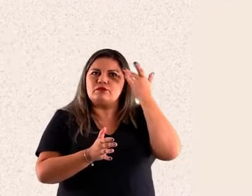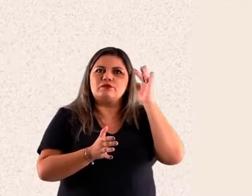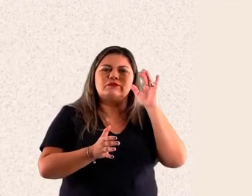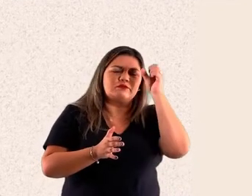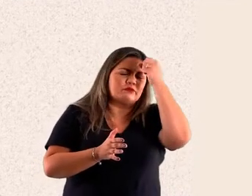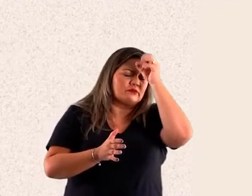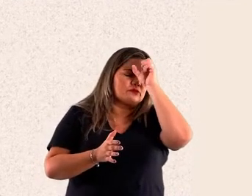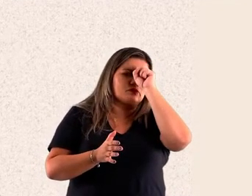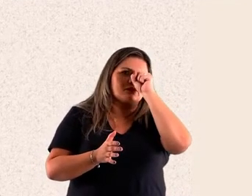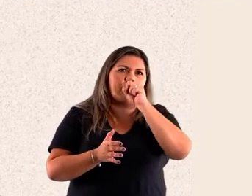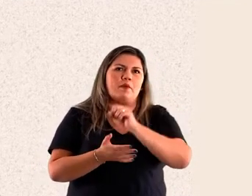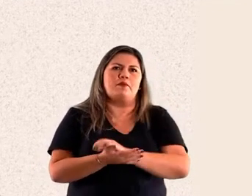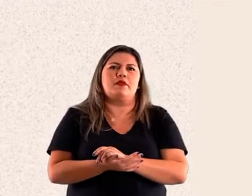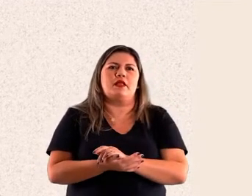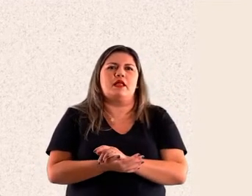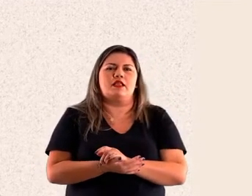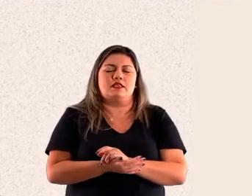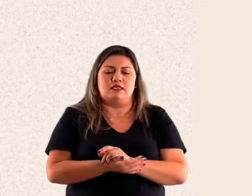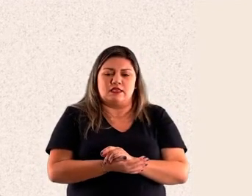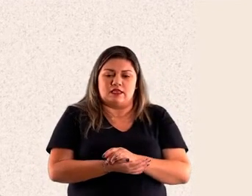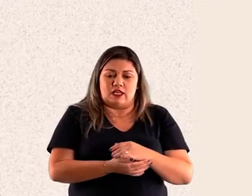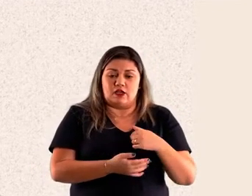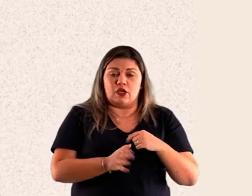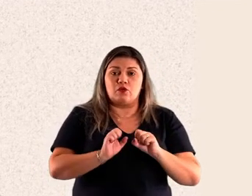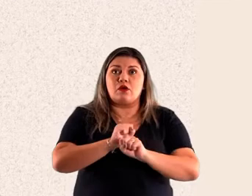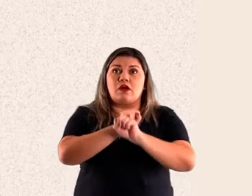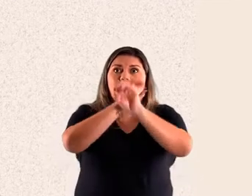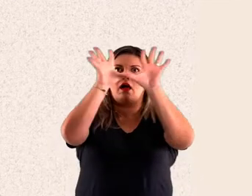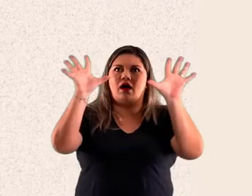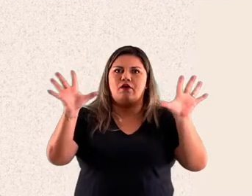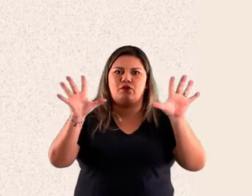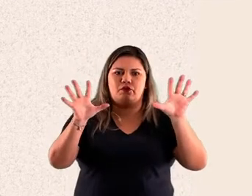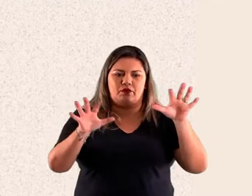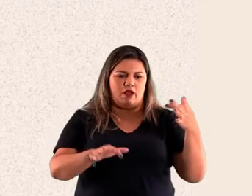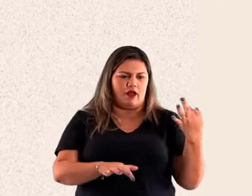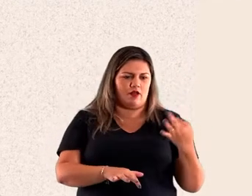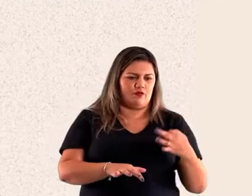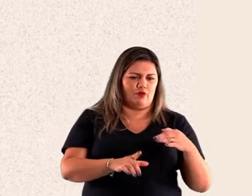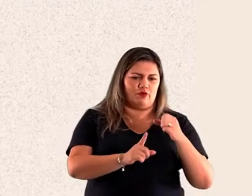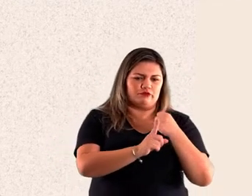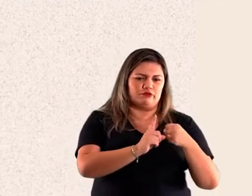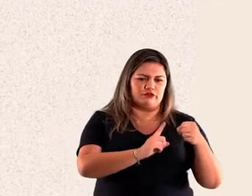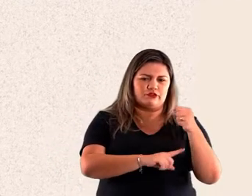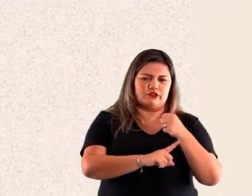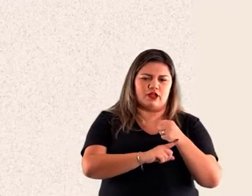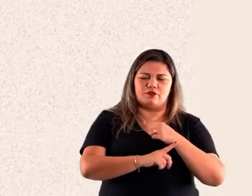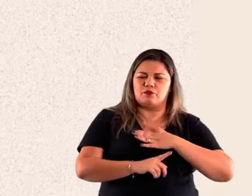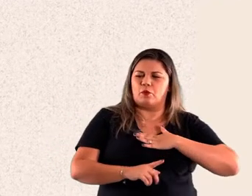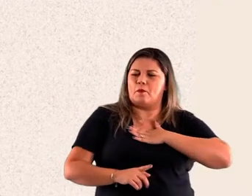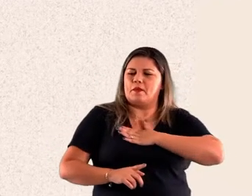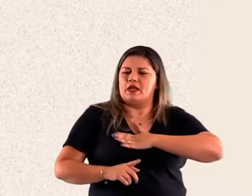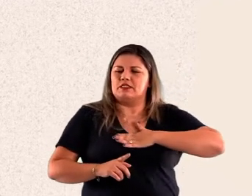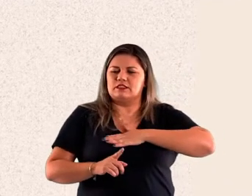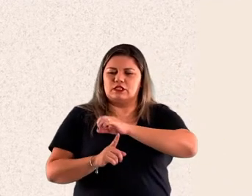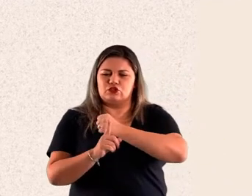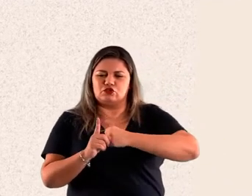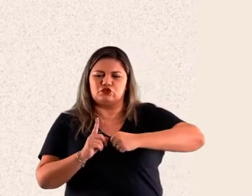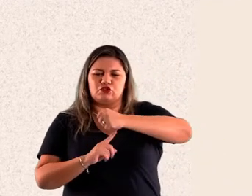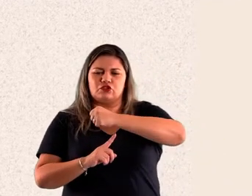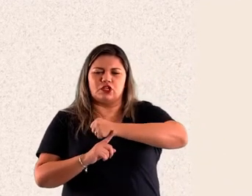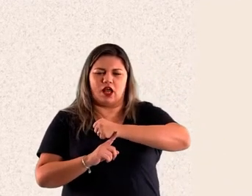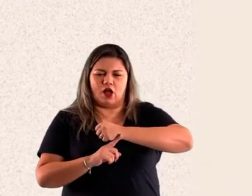só essa questão de que a dor social e o prazer social ocupam a mesma o mesmo sistema